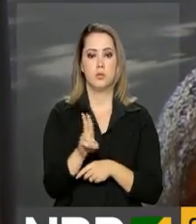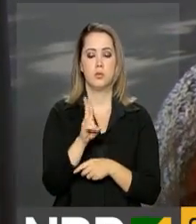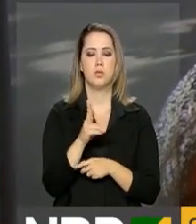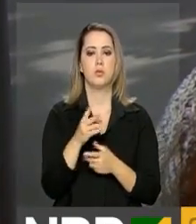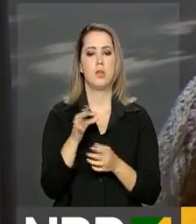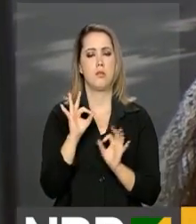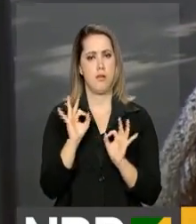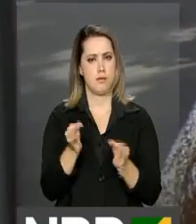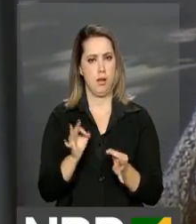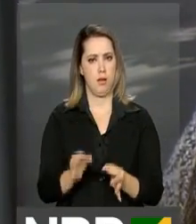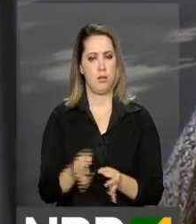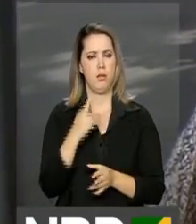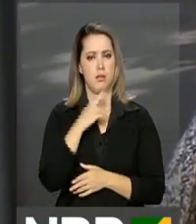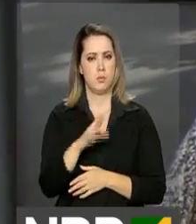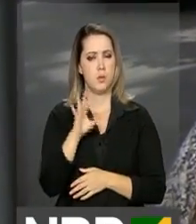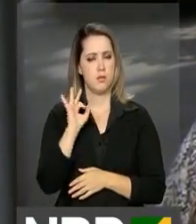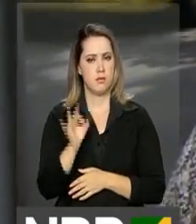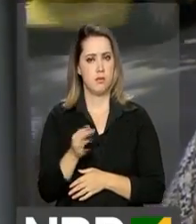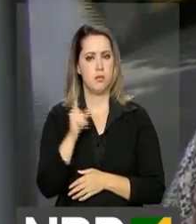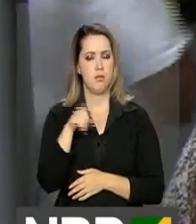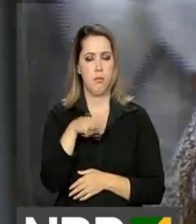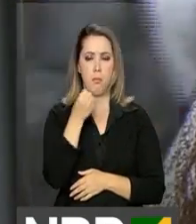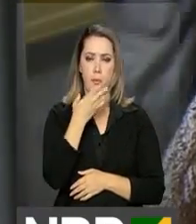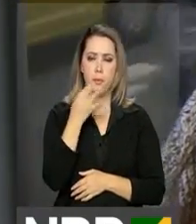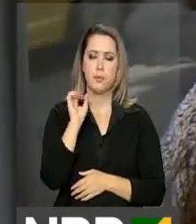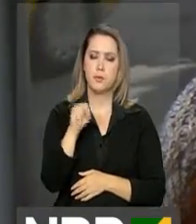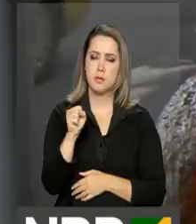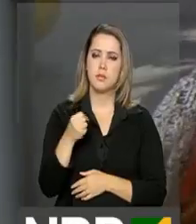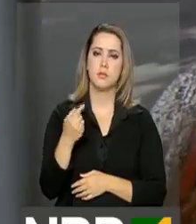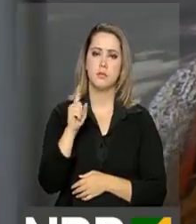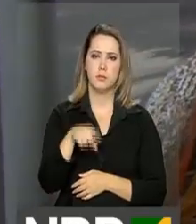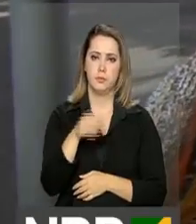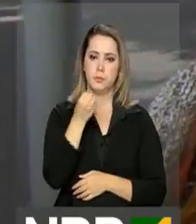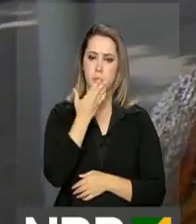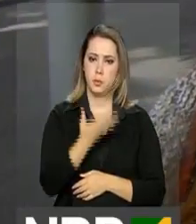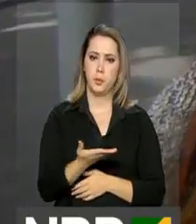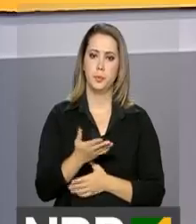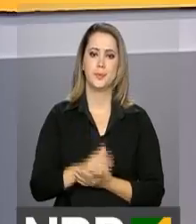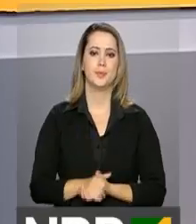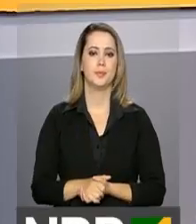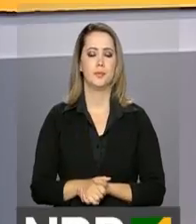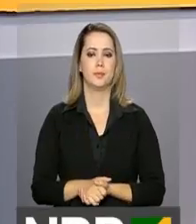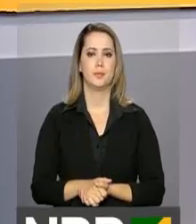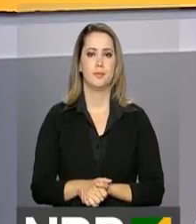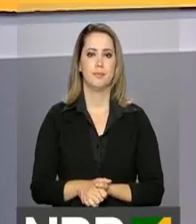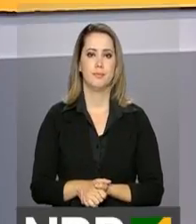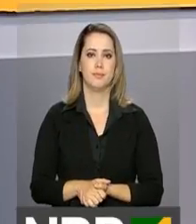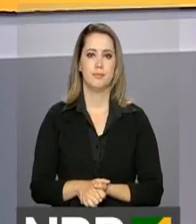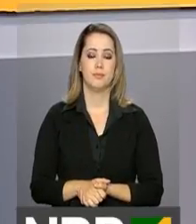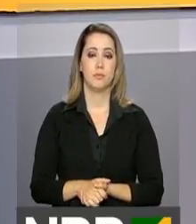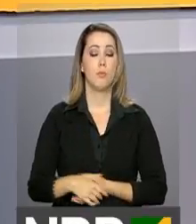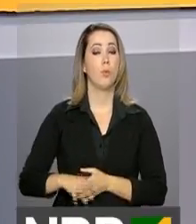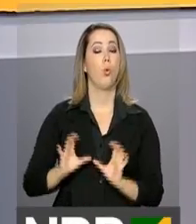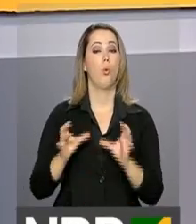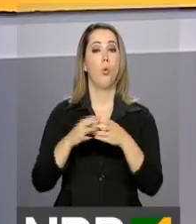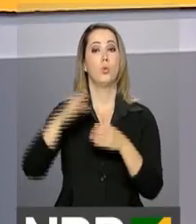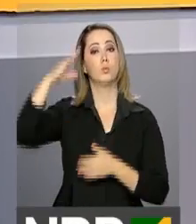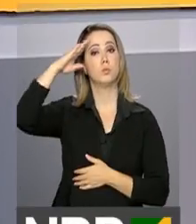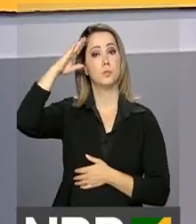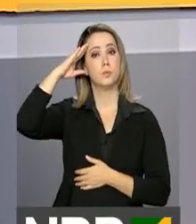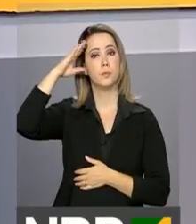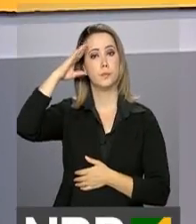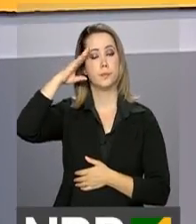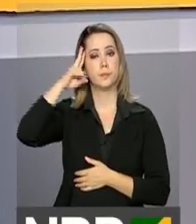certa precisão no resultado eu acho que é interessante sim é praticidade né acho que é bom as forças armadas estão